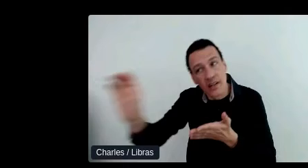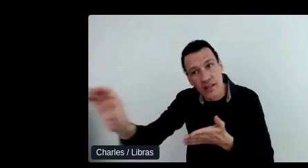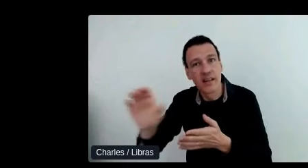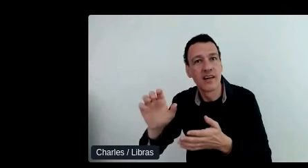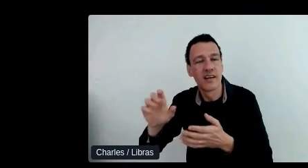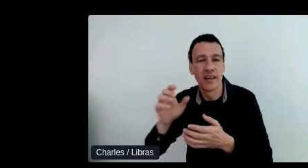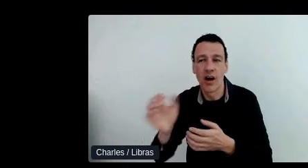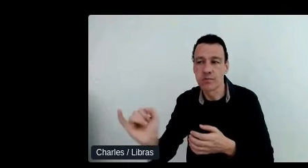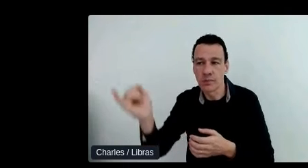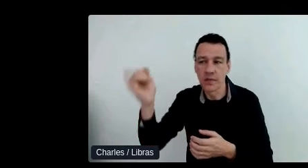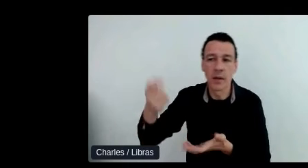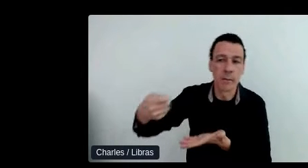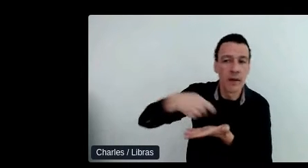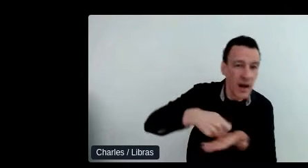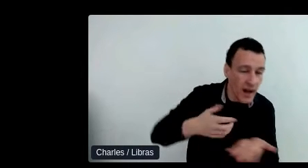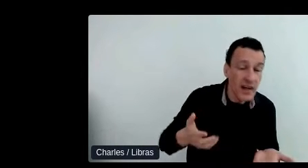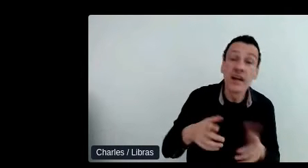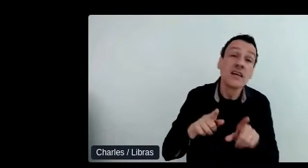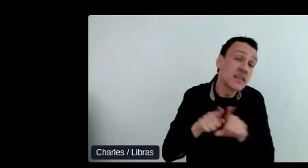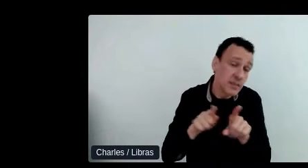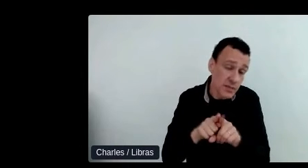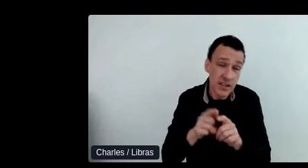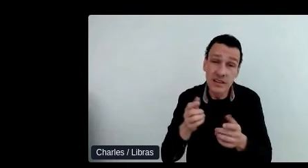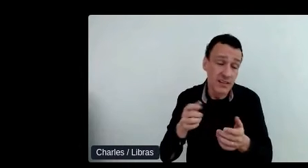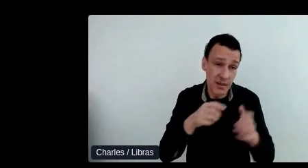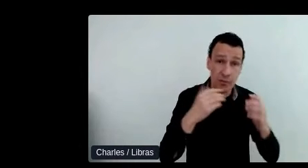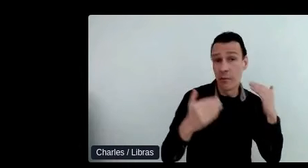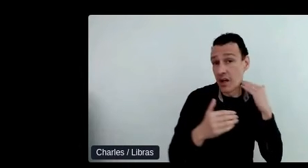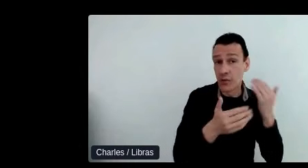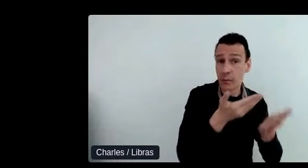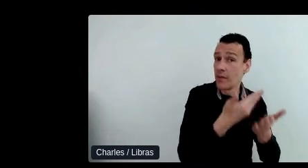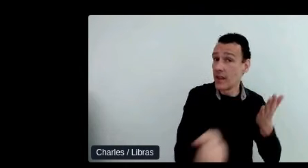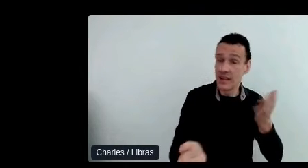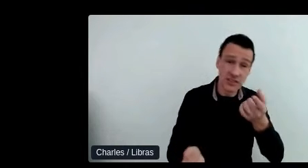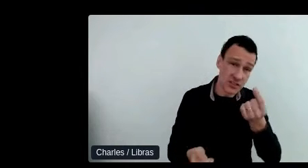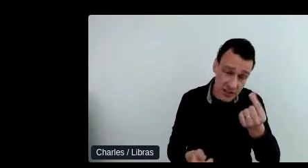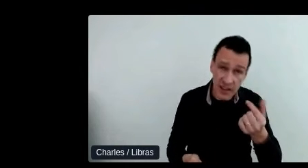dela aprovado meramente por um critério físico.